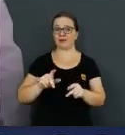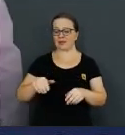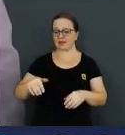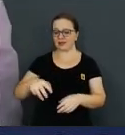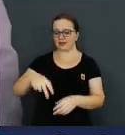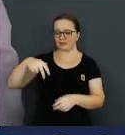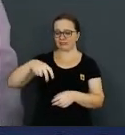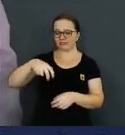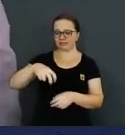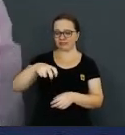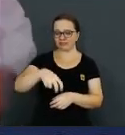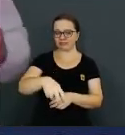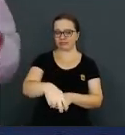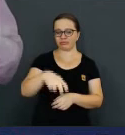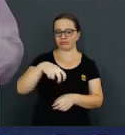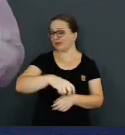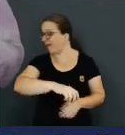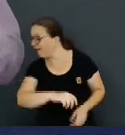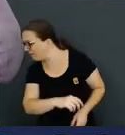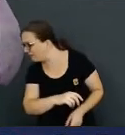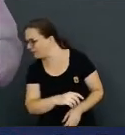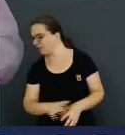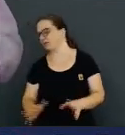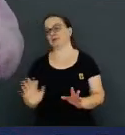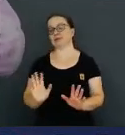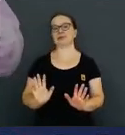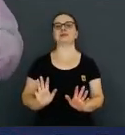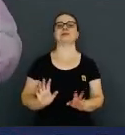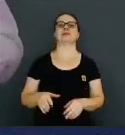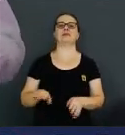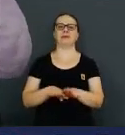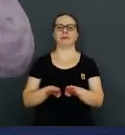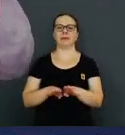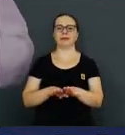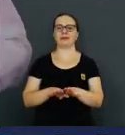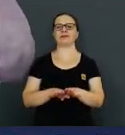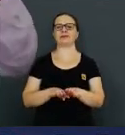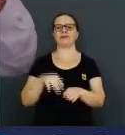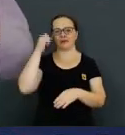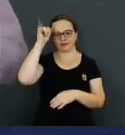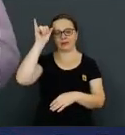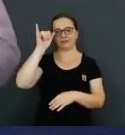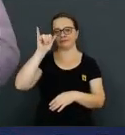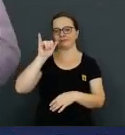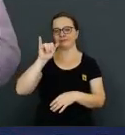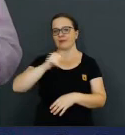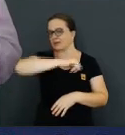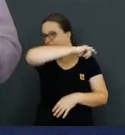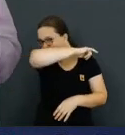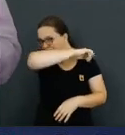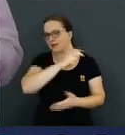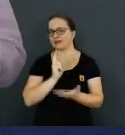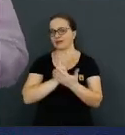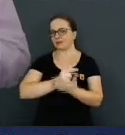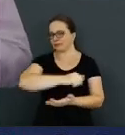em cima, pega tudo. Então, evitem colocar as mãos nos corrimãos, das escadas rolantes, maçaneta